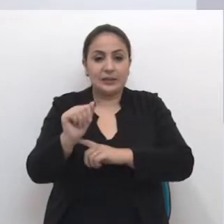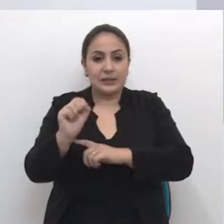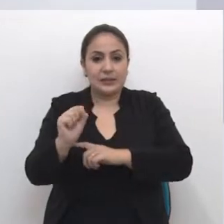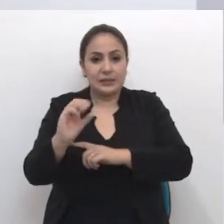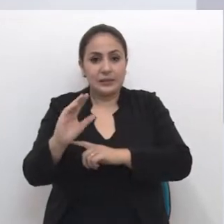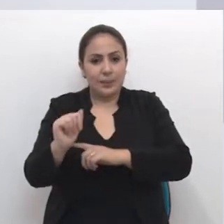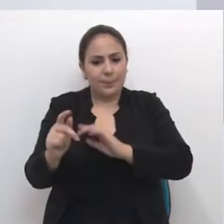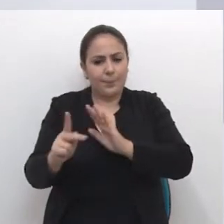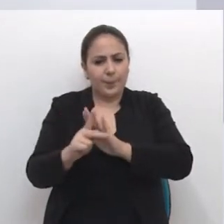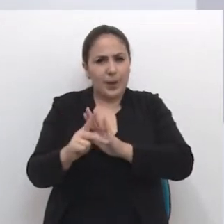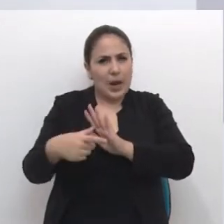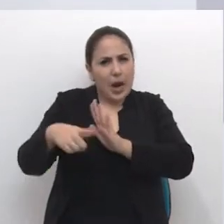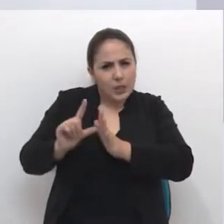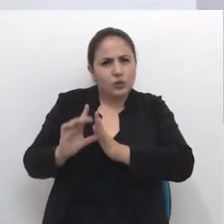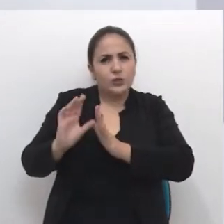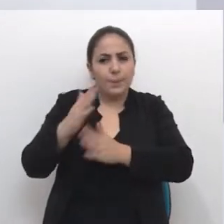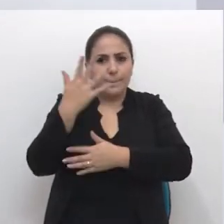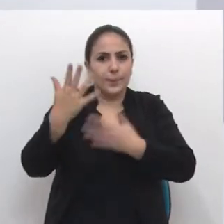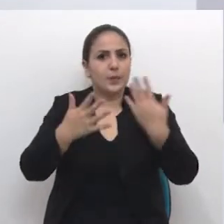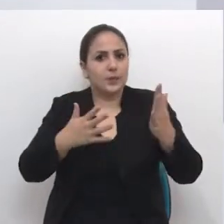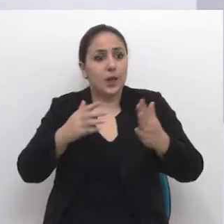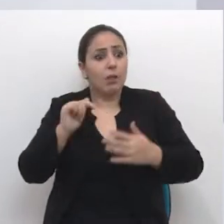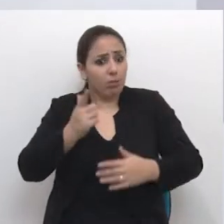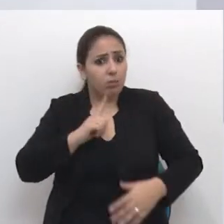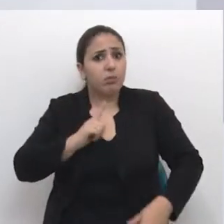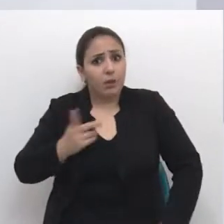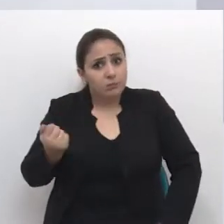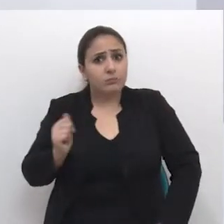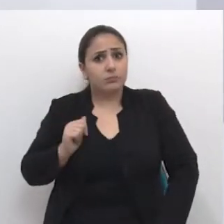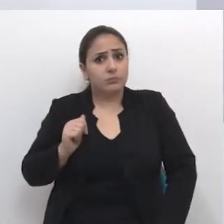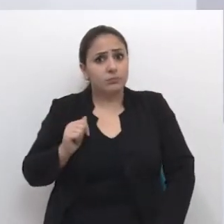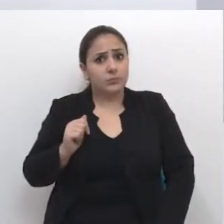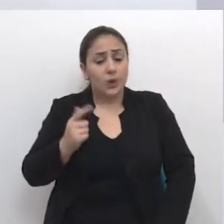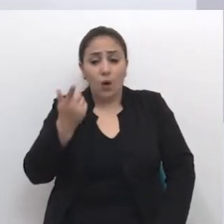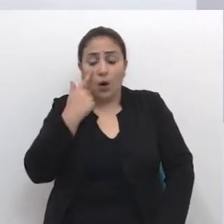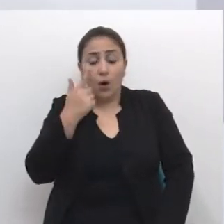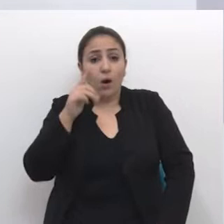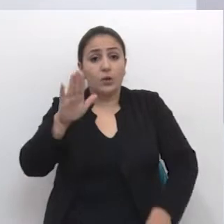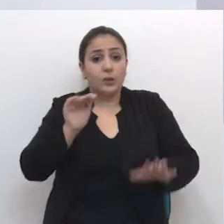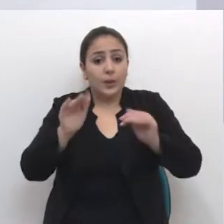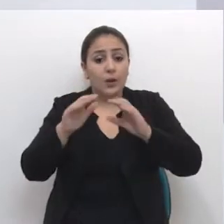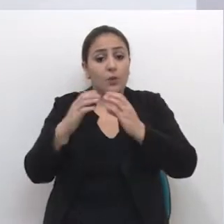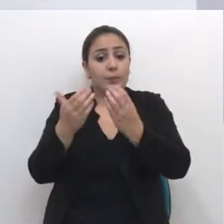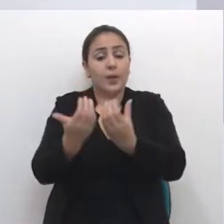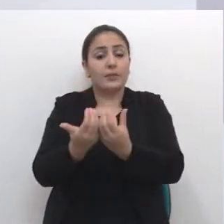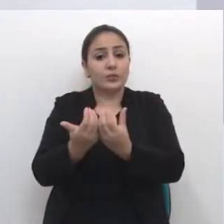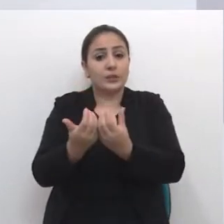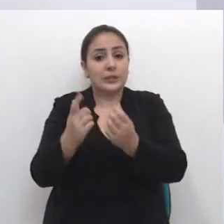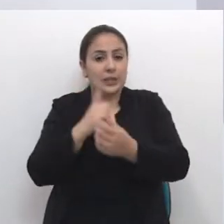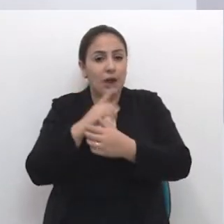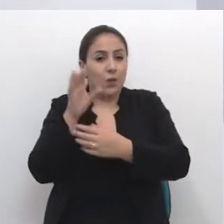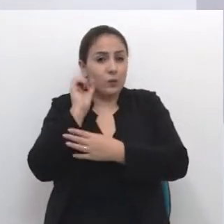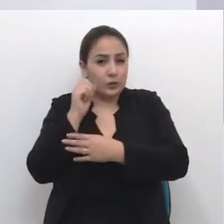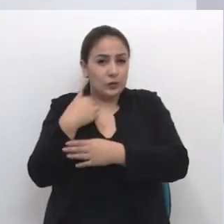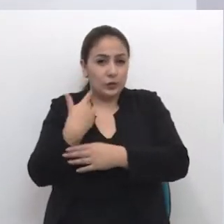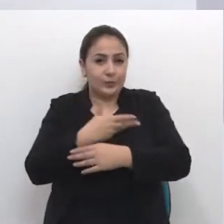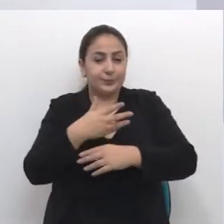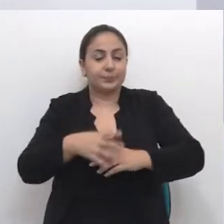ambiente, que ele tem. Então aqui eu faço um chamado à comunidade que está nos